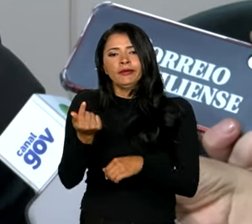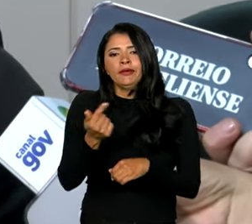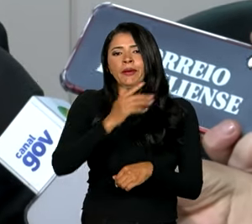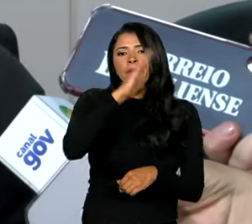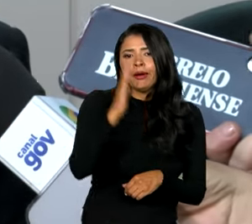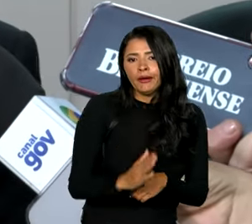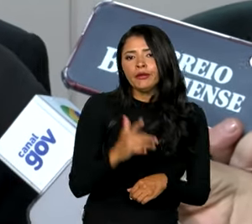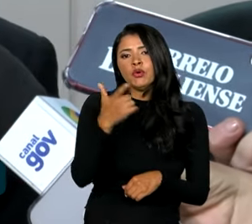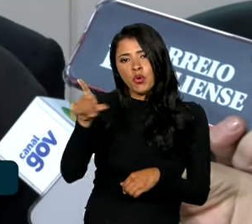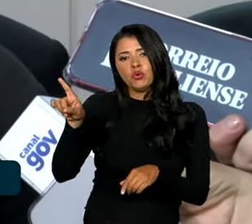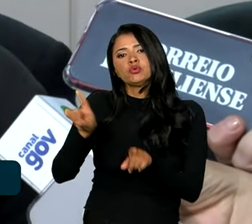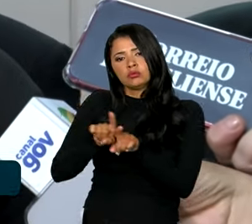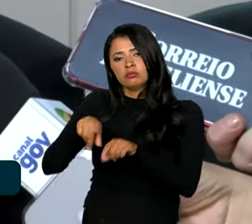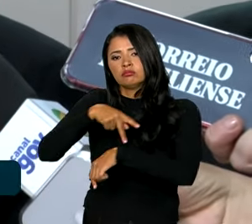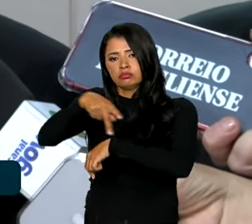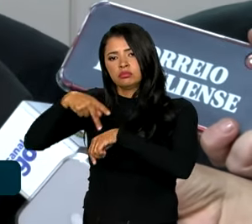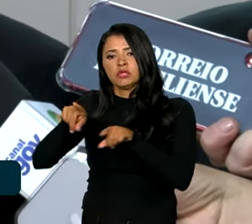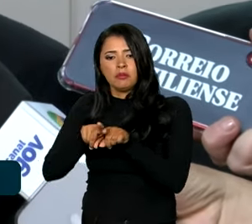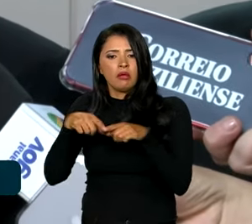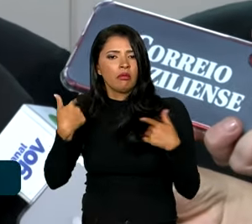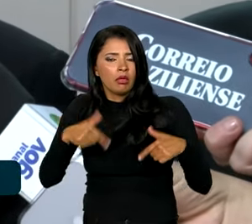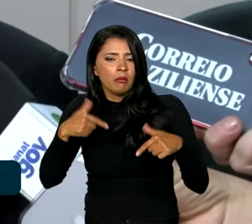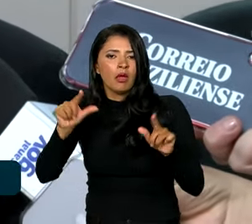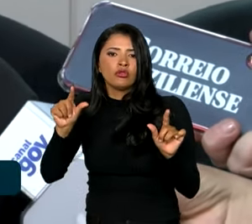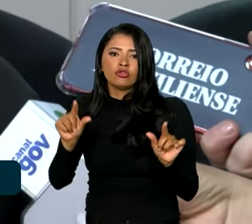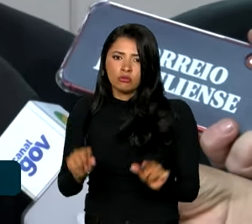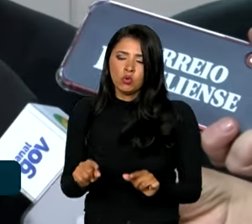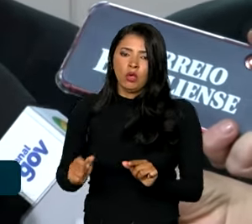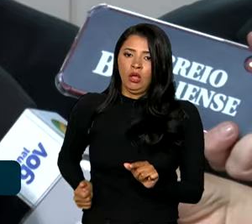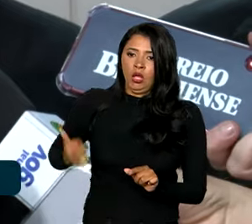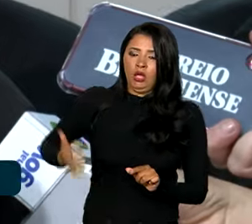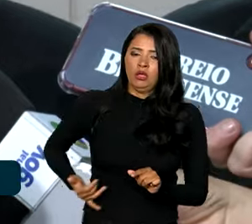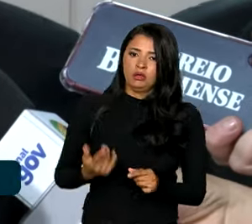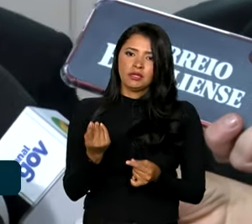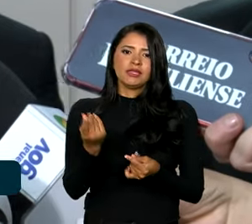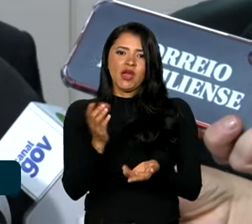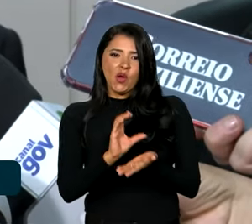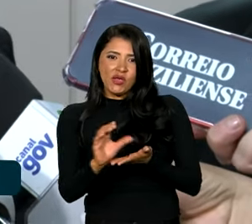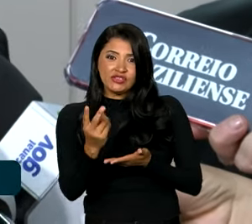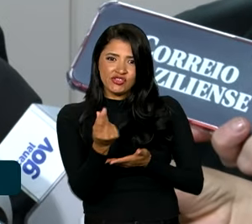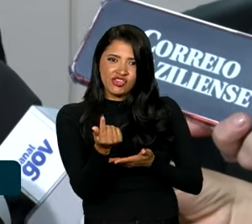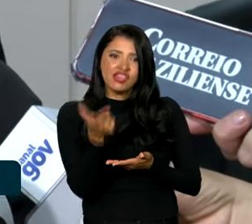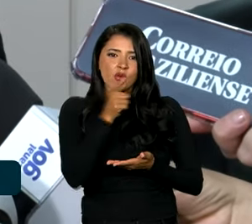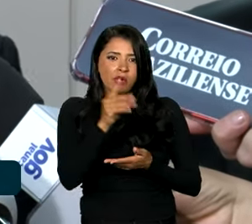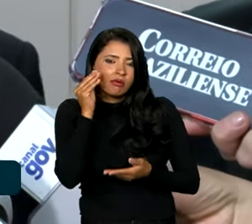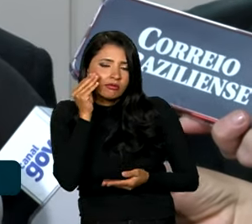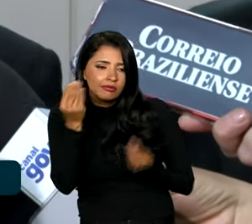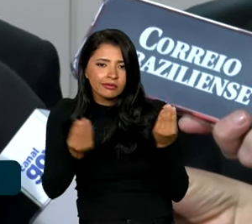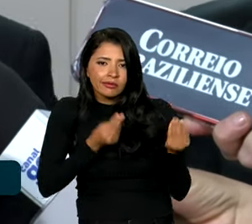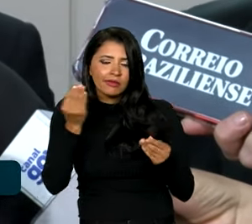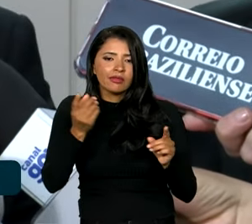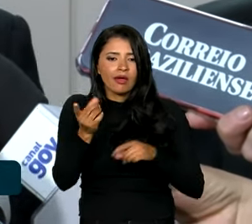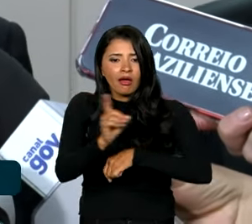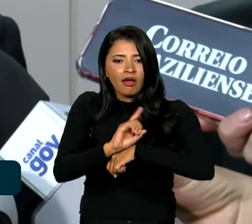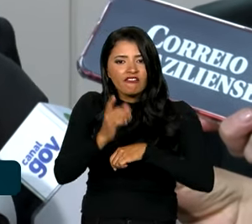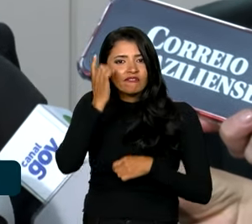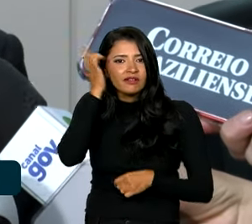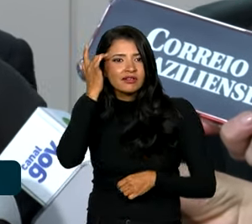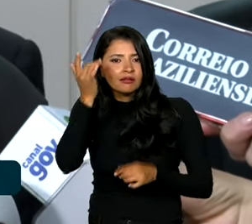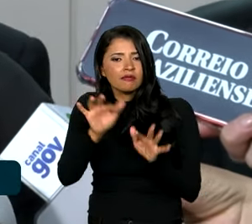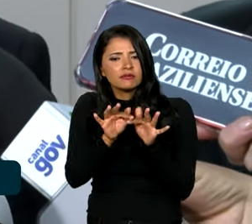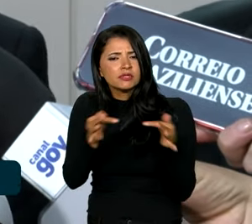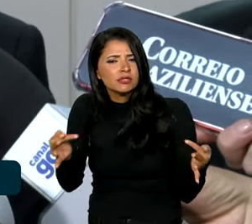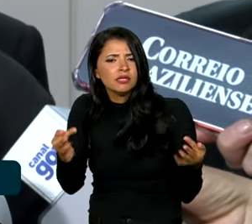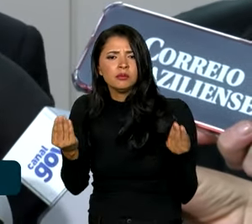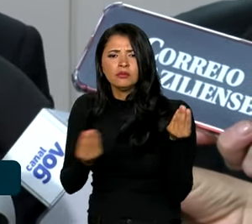de outros países e tem que ir trabalhando para reduzir. Então, esses recursos são usados para tentar digitalizar,